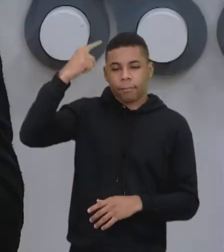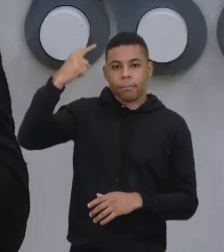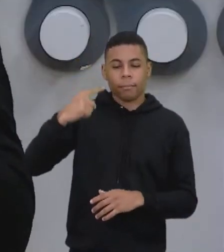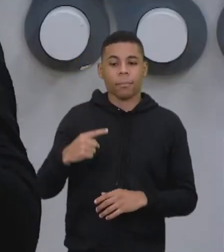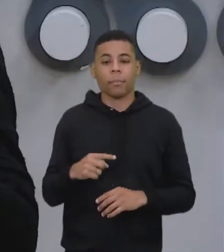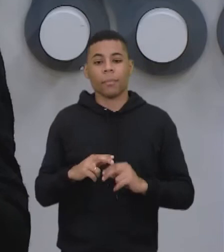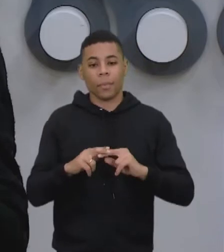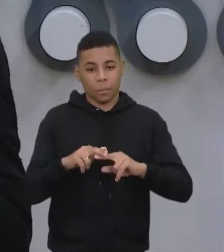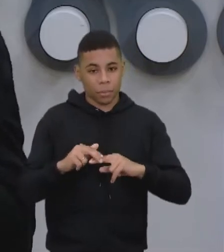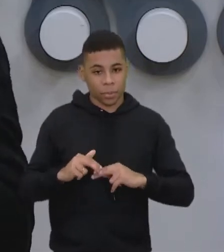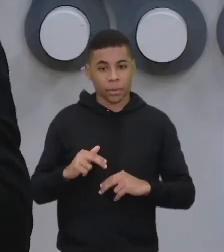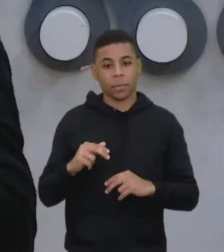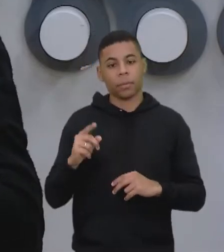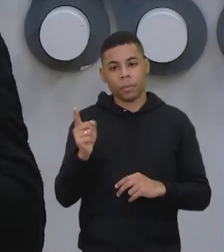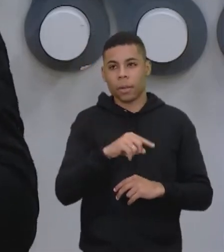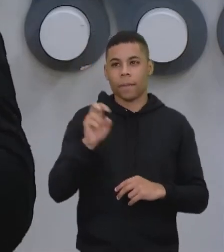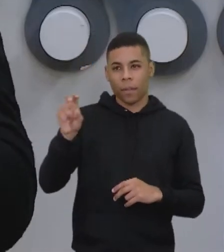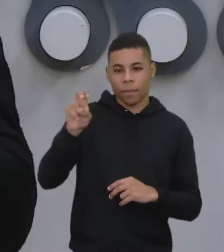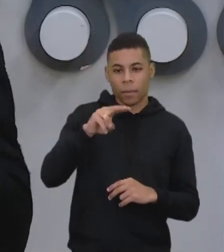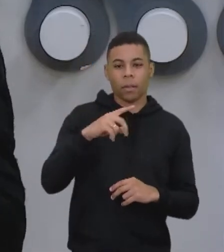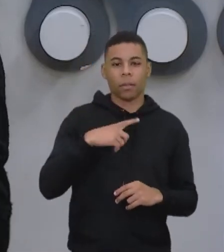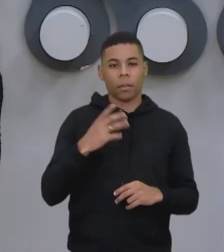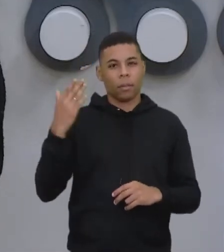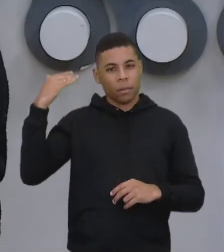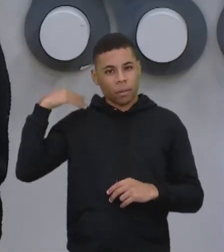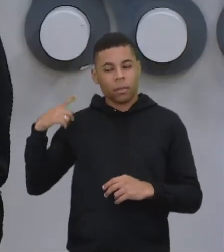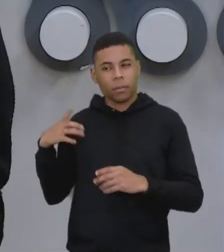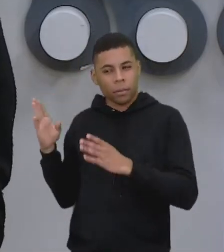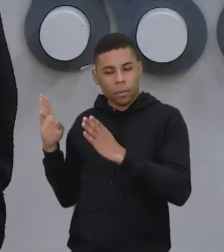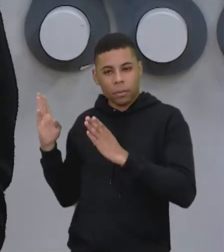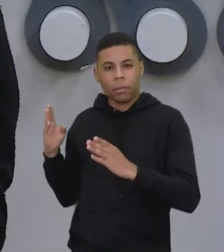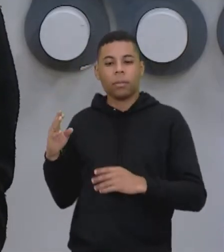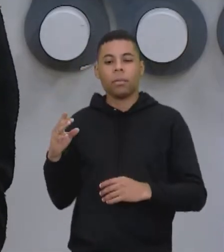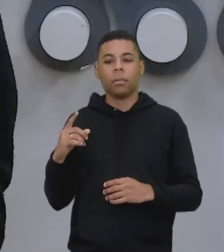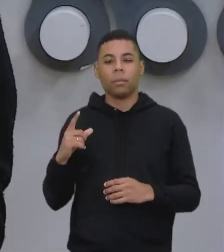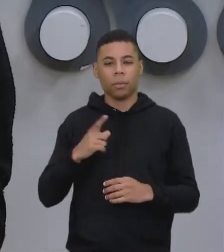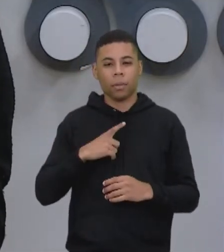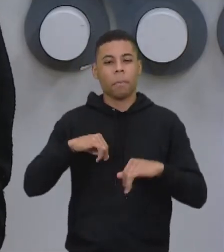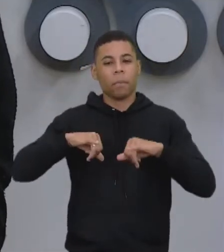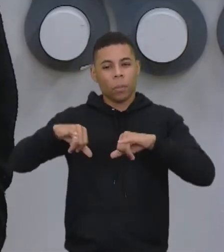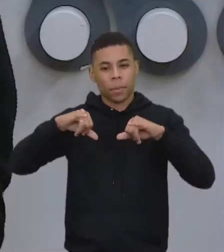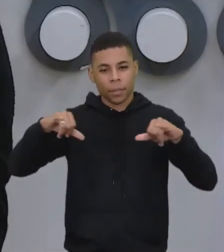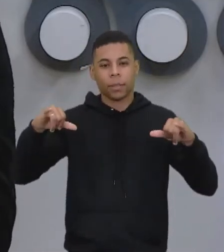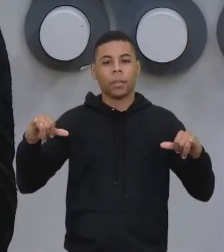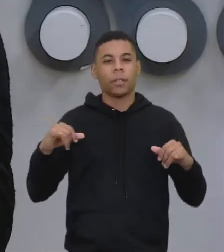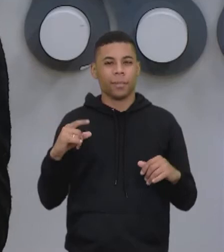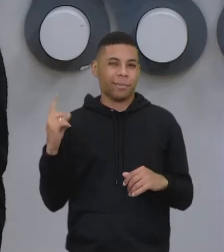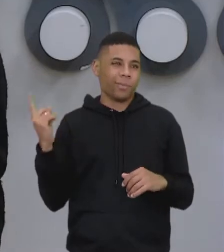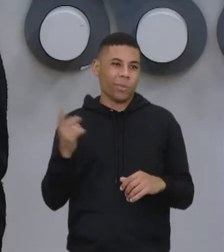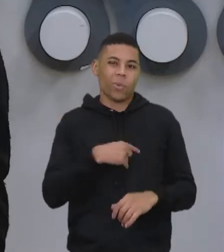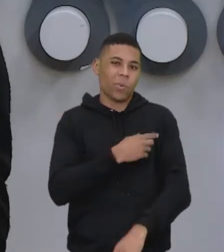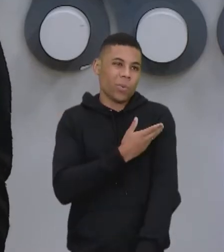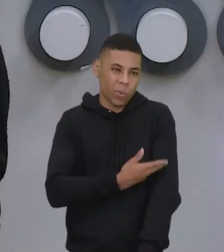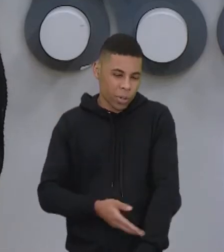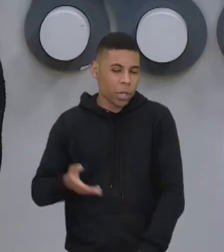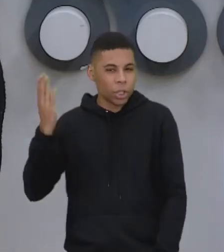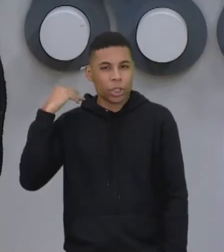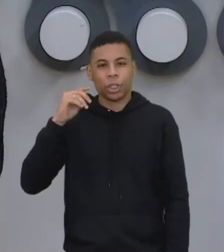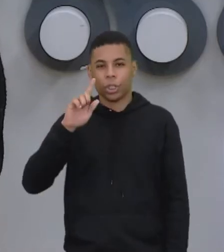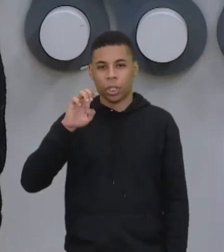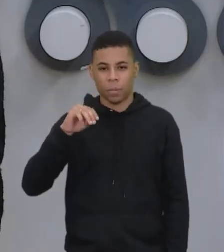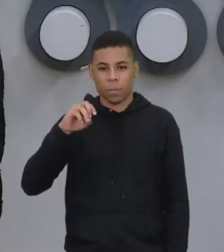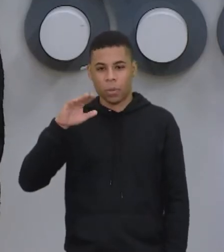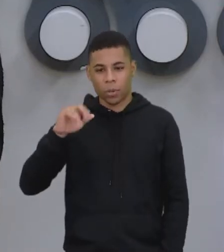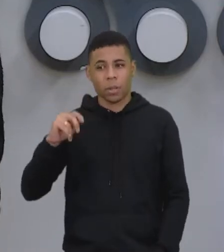hegemônica que sempre esteve desde essa época, sempre esteve tomando conta, né? A publicidade hegemônica que sempre esteve tomando conta dessa época, que era o